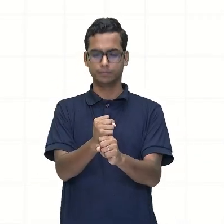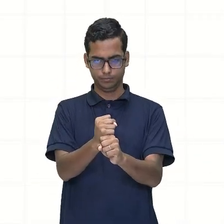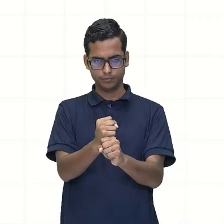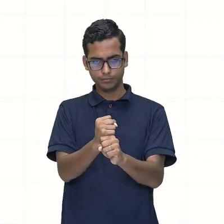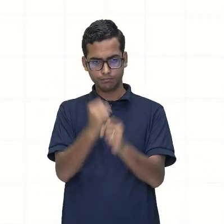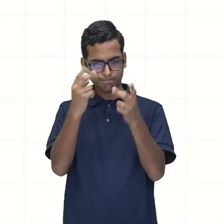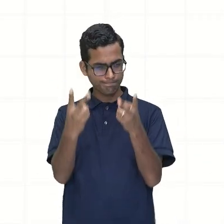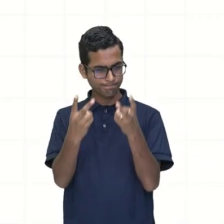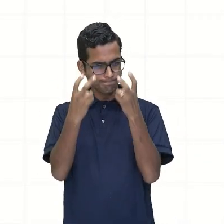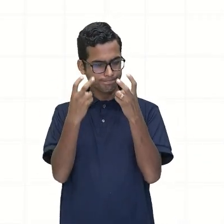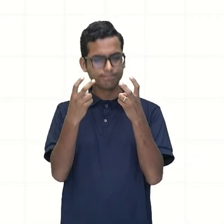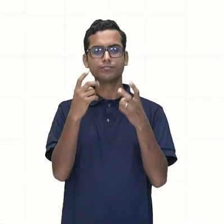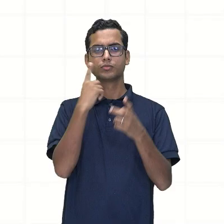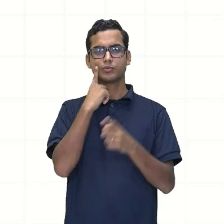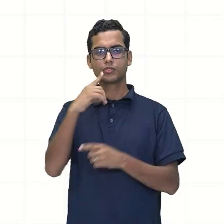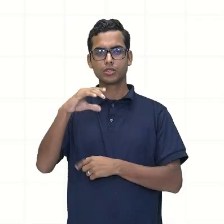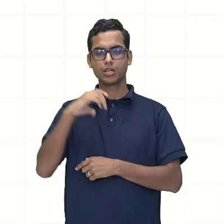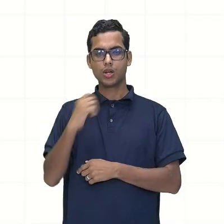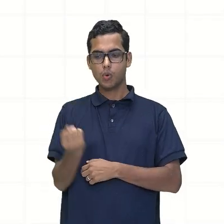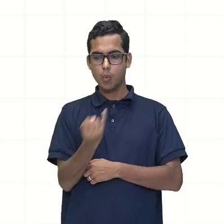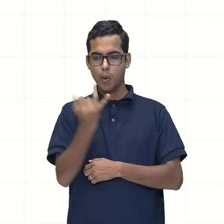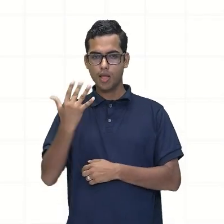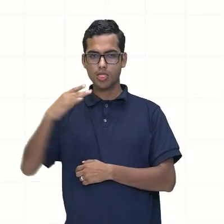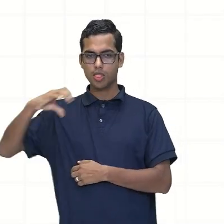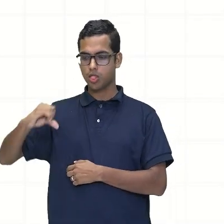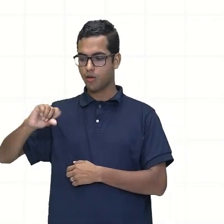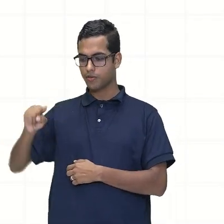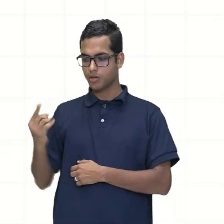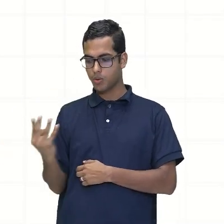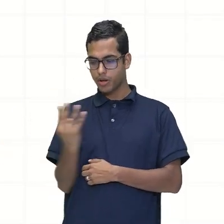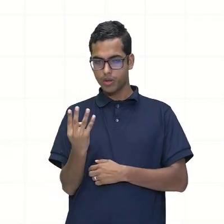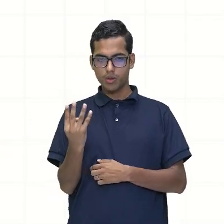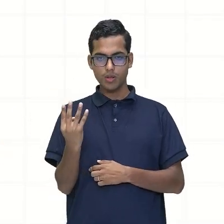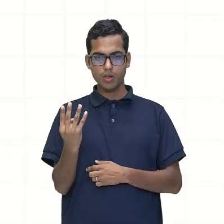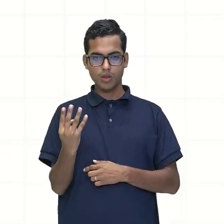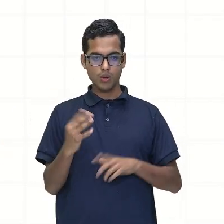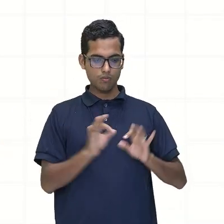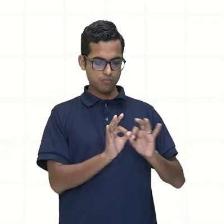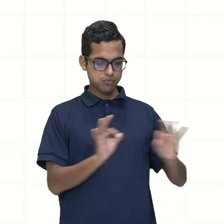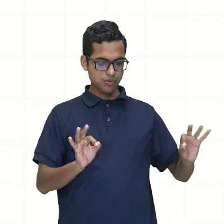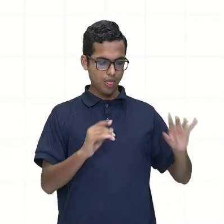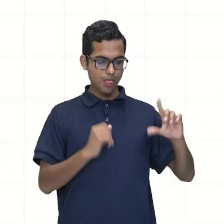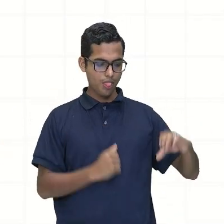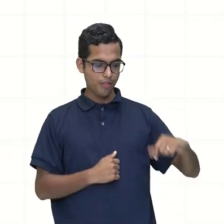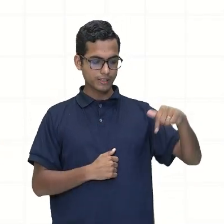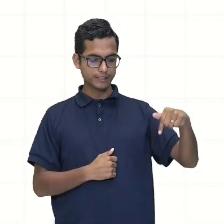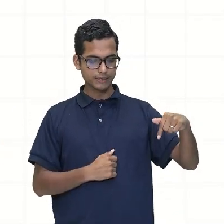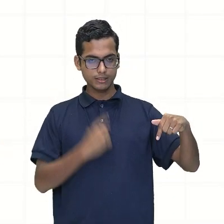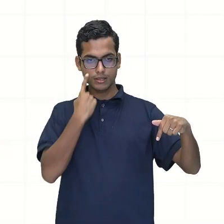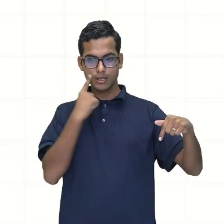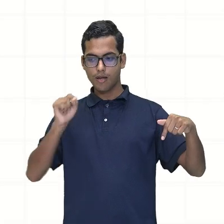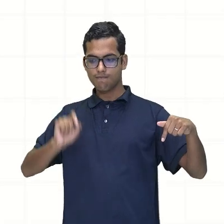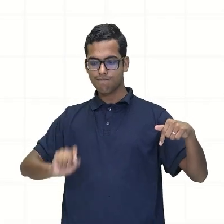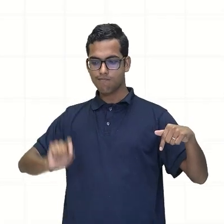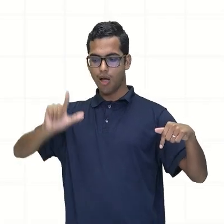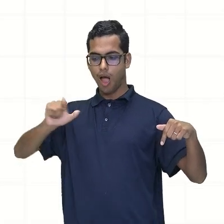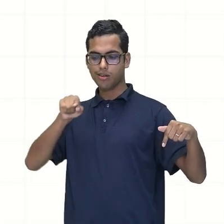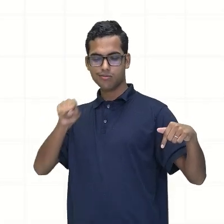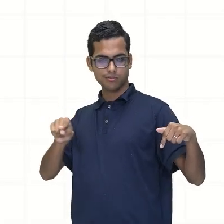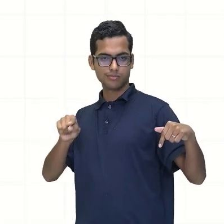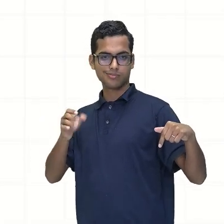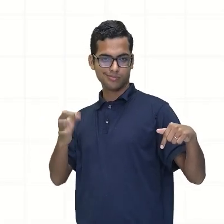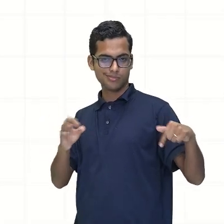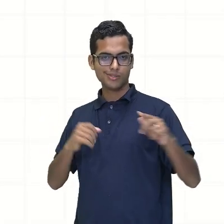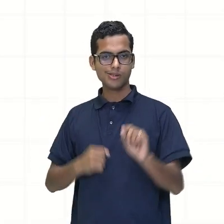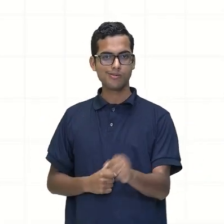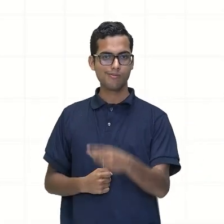do que a maior medida do triângulo. Então, ok, a gente pode construir o triângulo, tanto que ele está feito